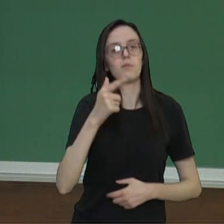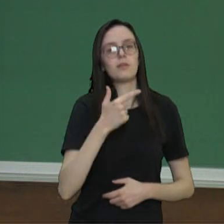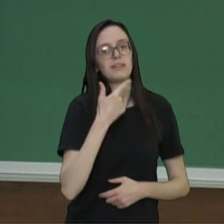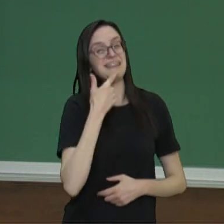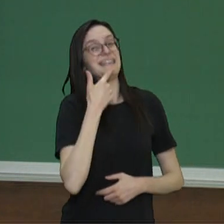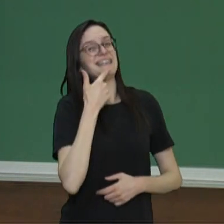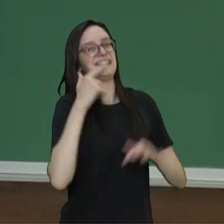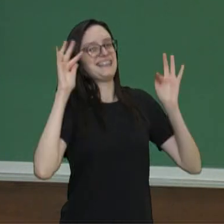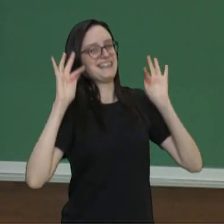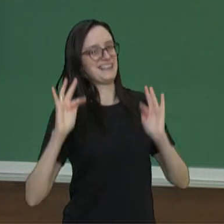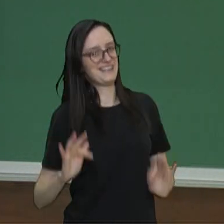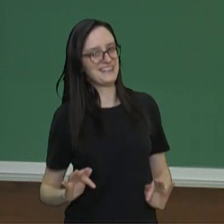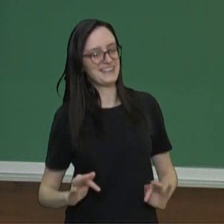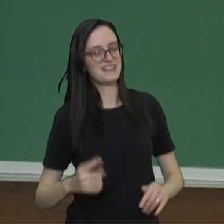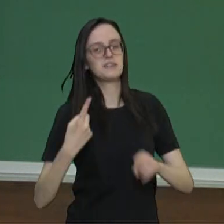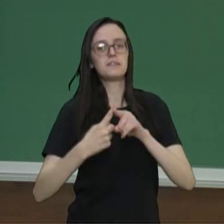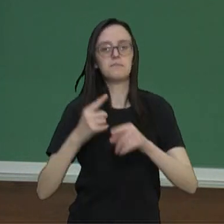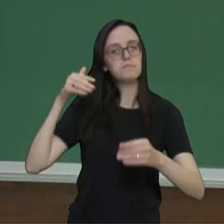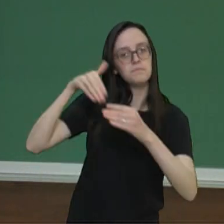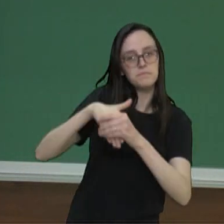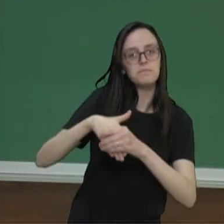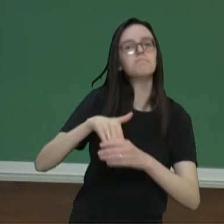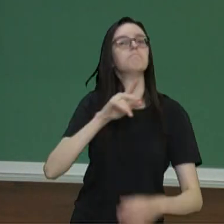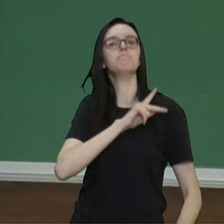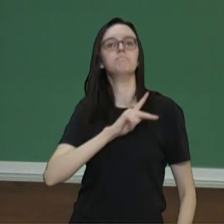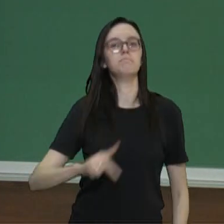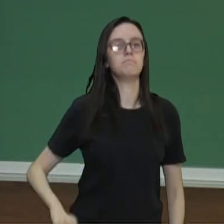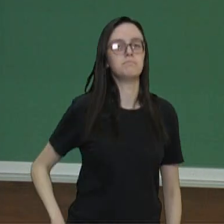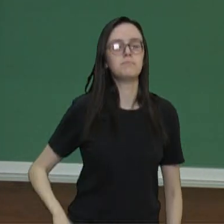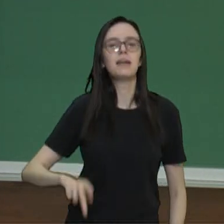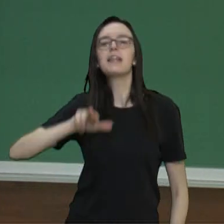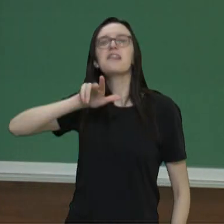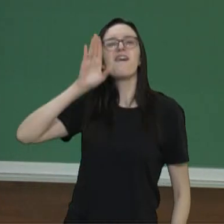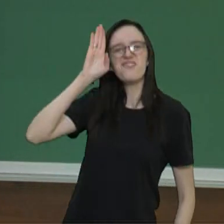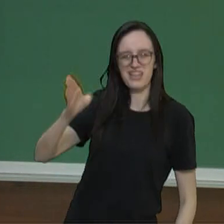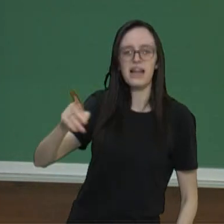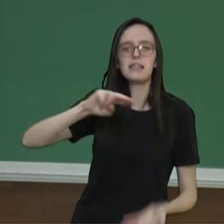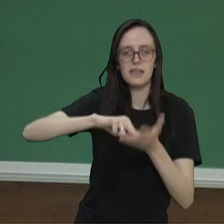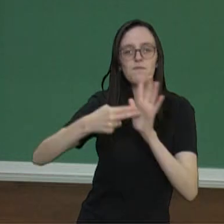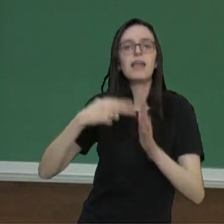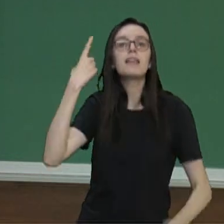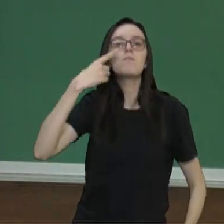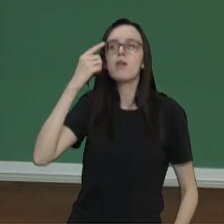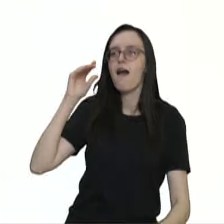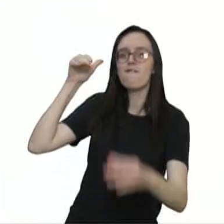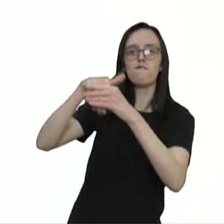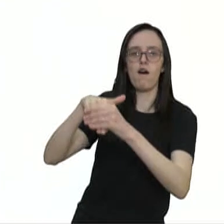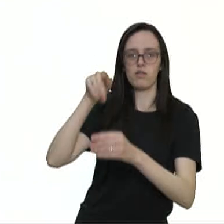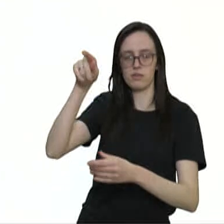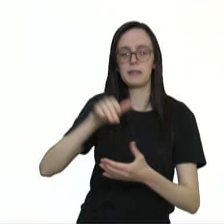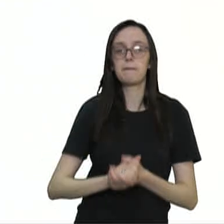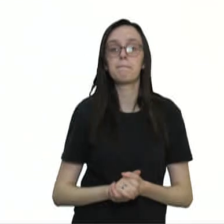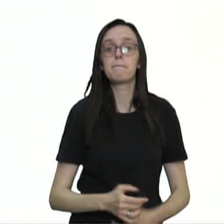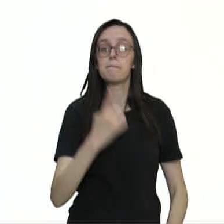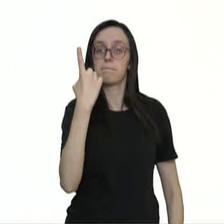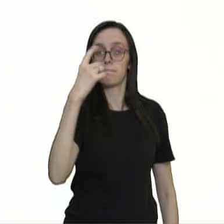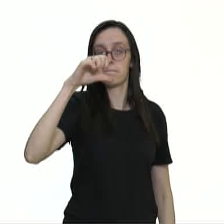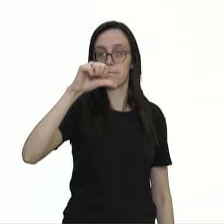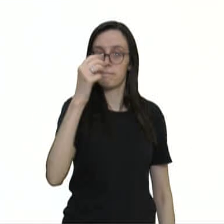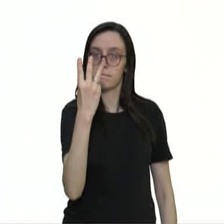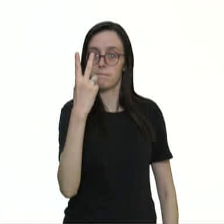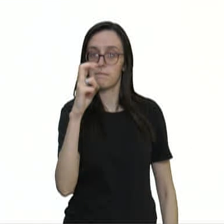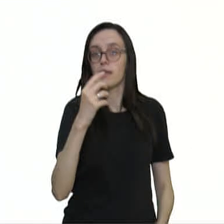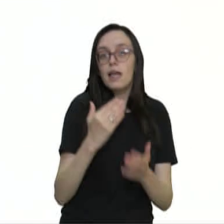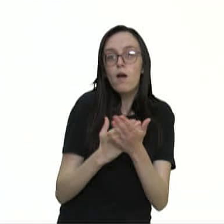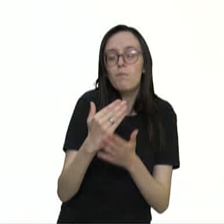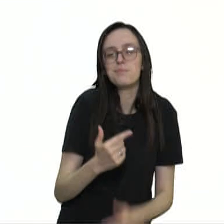muito feliz. Ele foi eleito presidente indiretamente pelos deputados. Em 35, ele continua